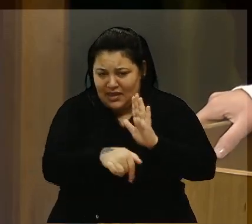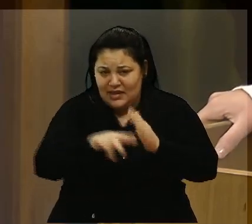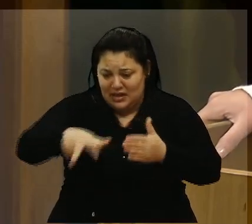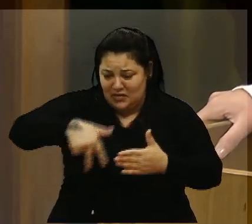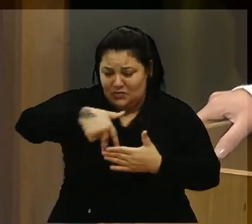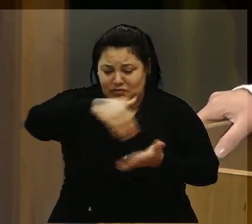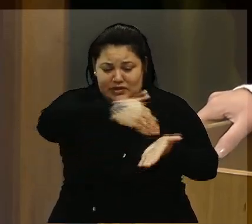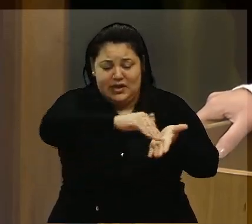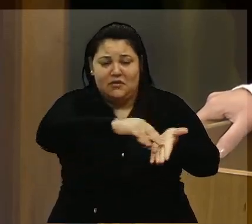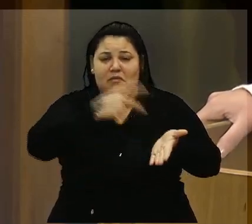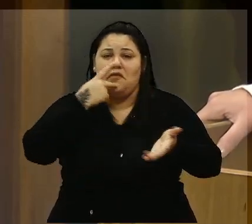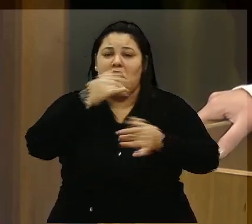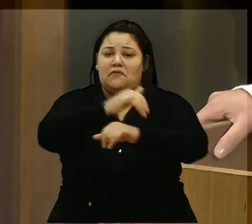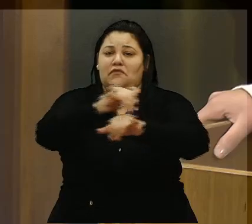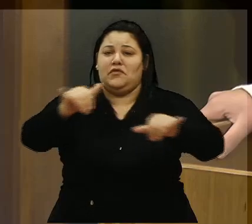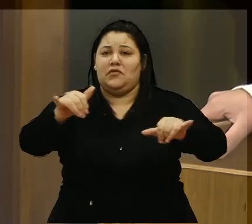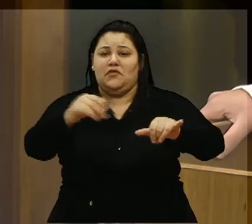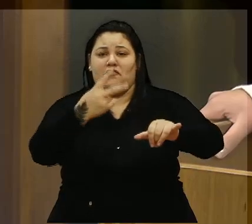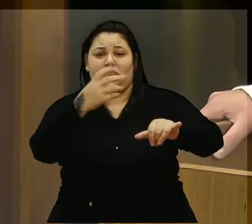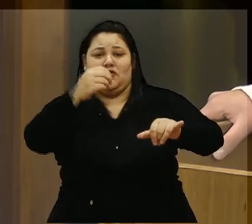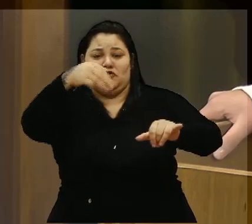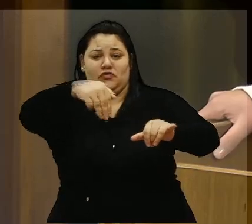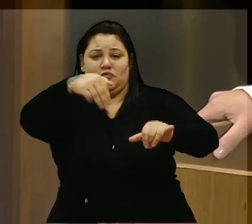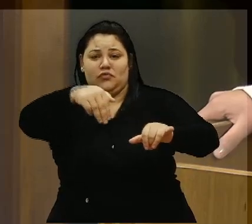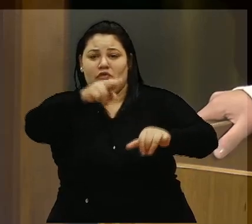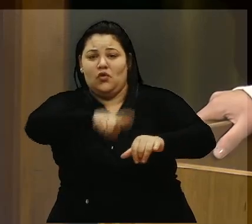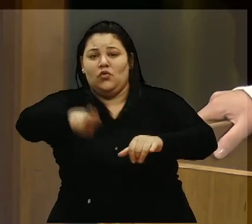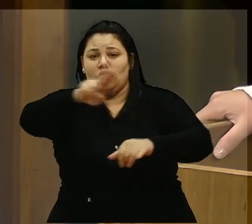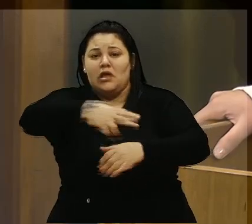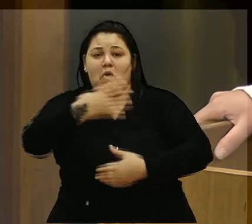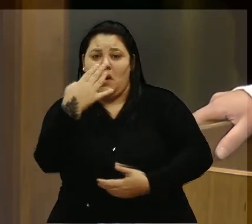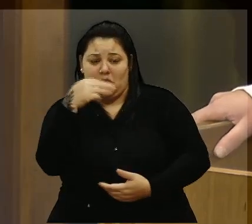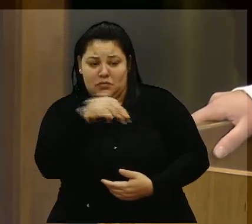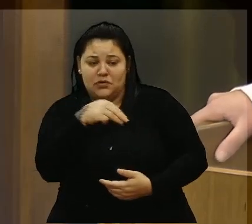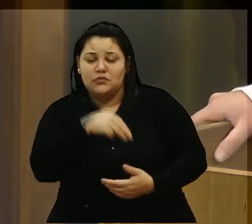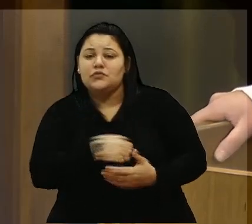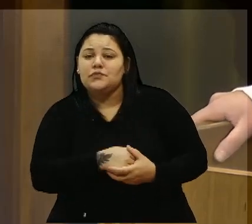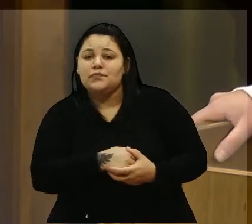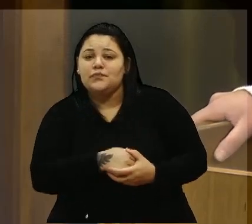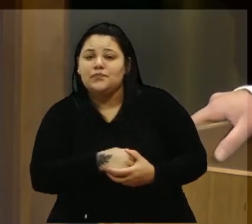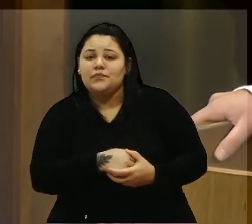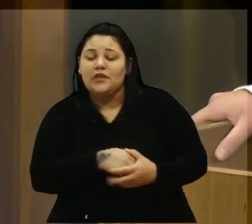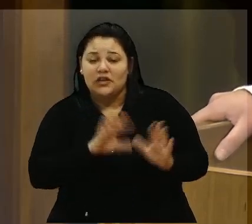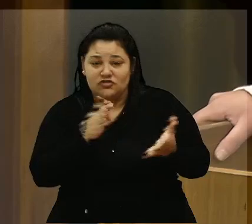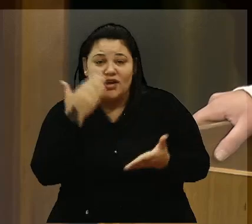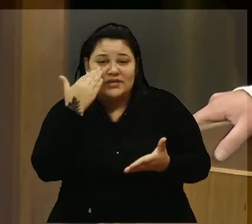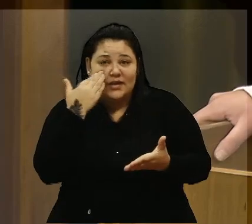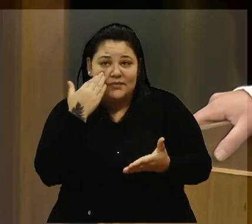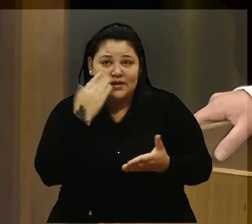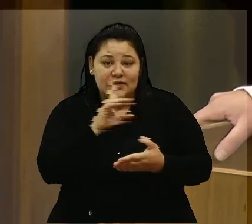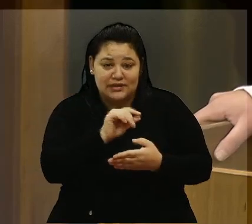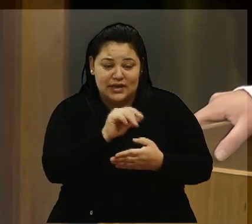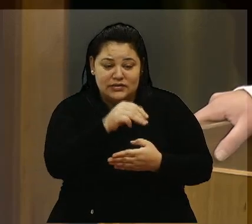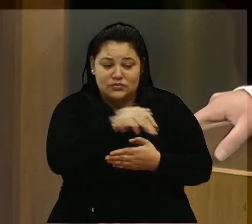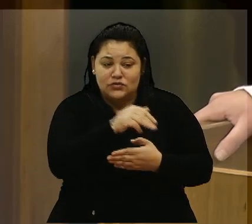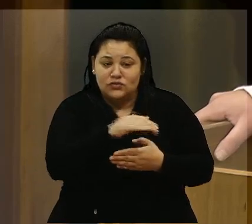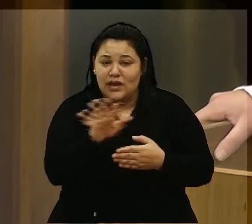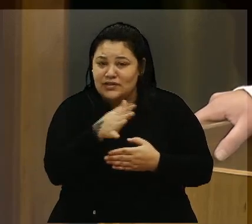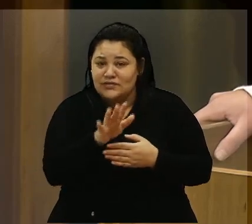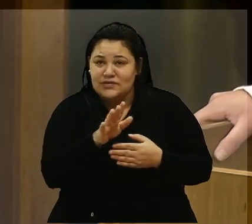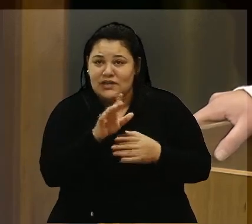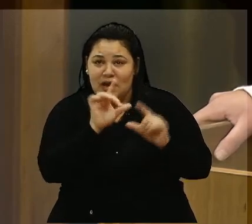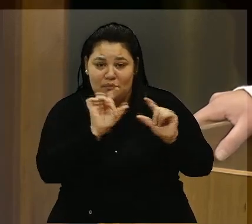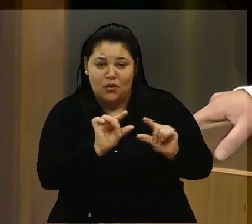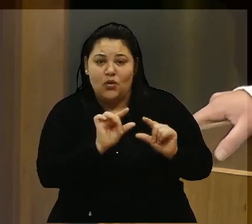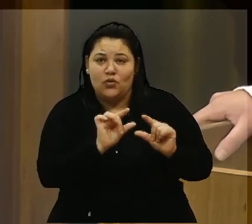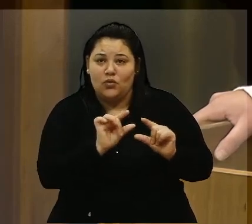falar para as pessoas, de 20 minutos ele usa 4. E a gente sabe que 10 minutos às vezes é pouco para a quantidade de